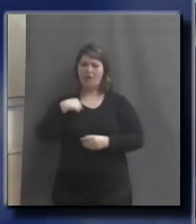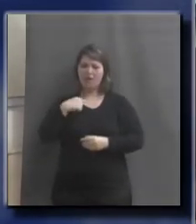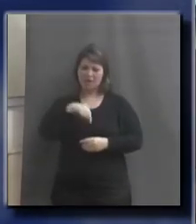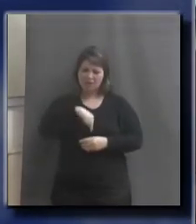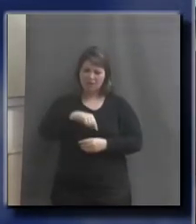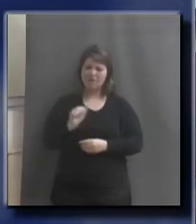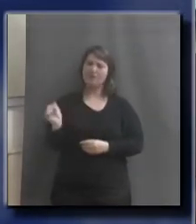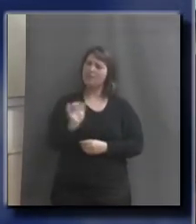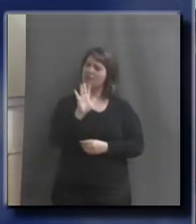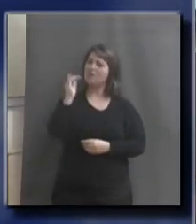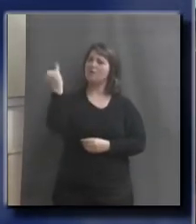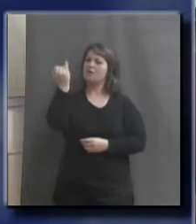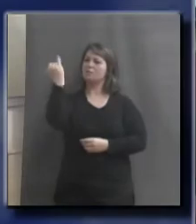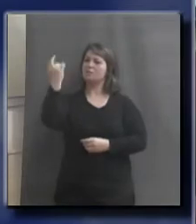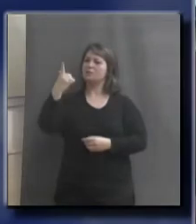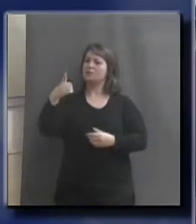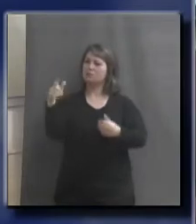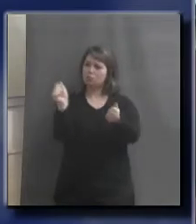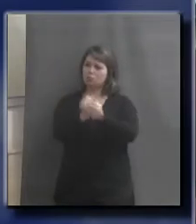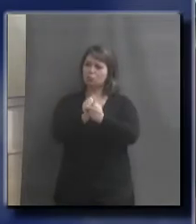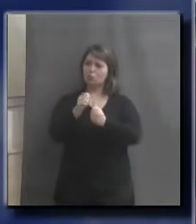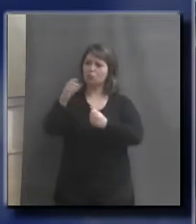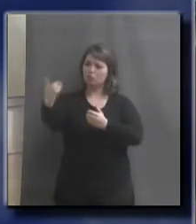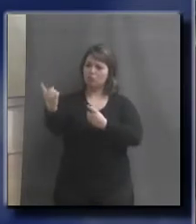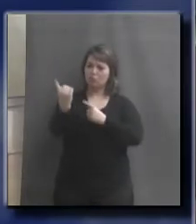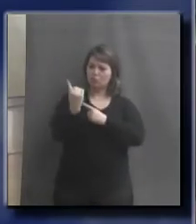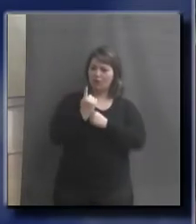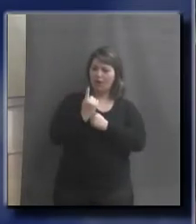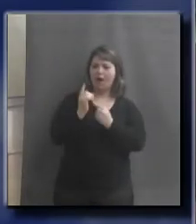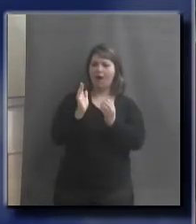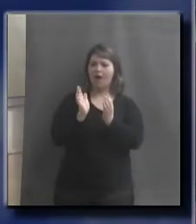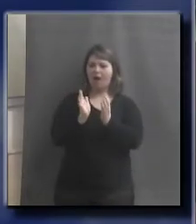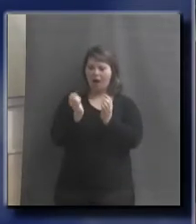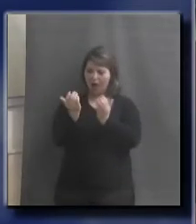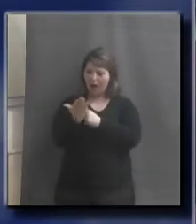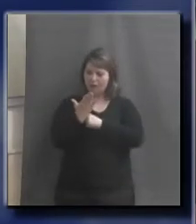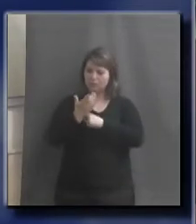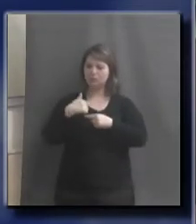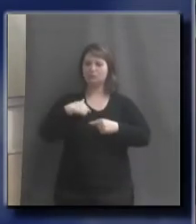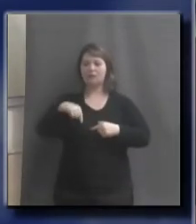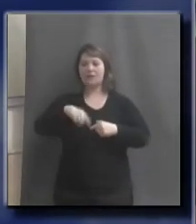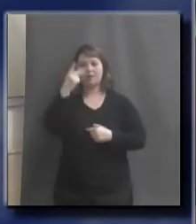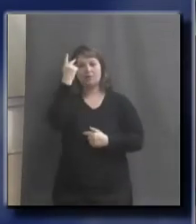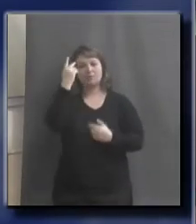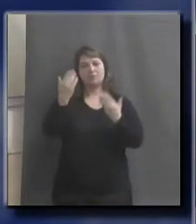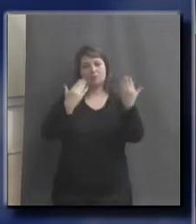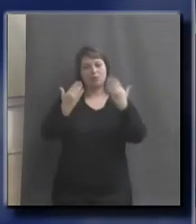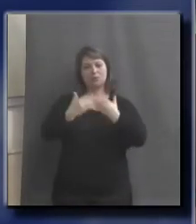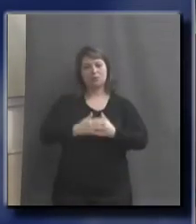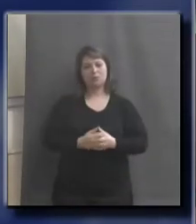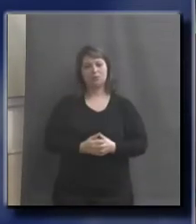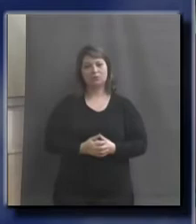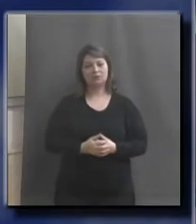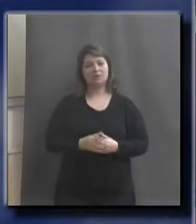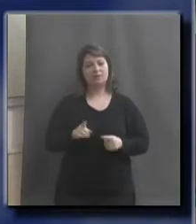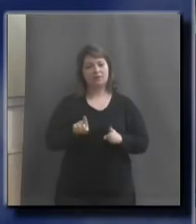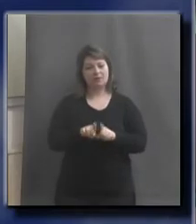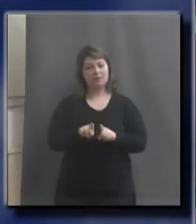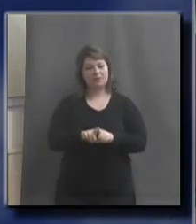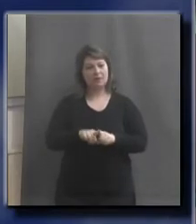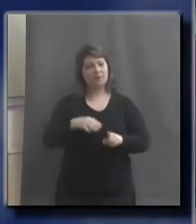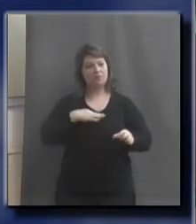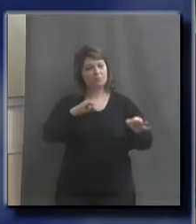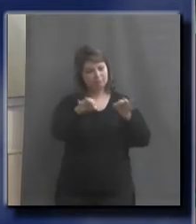gente dá para a parceria com as entidades, né, da psicologia. A gente tem um método de construir a gestão, né,